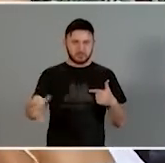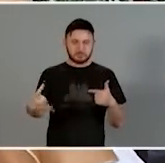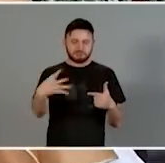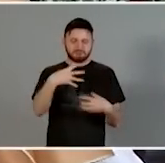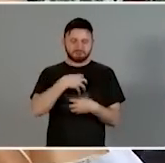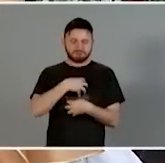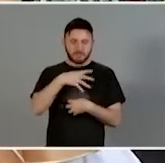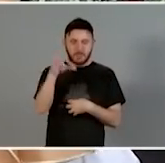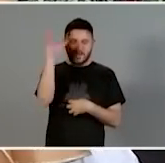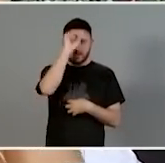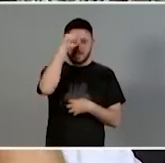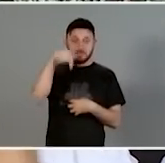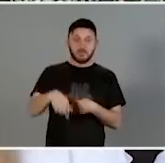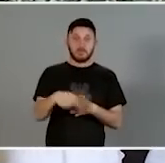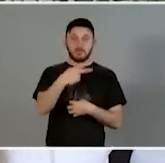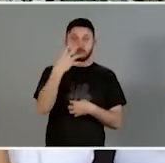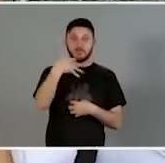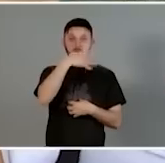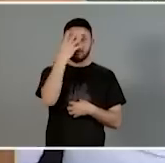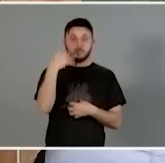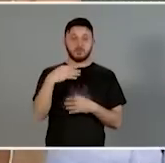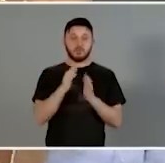dessas 24 horas